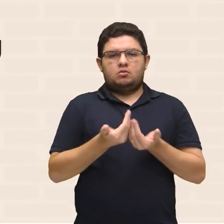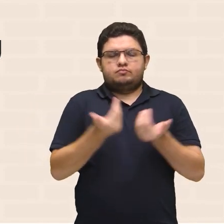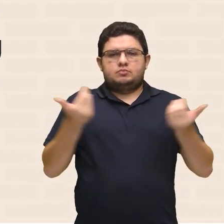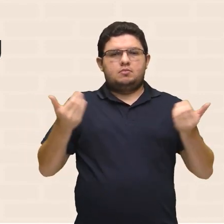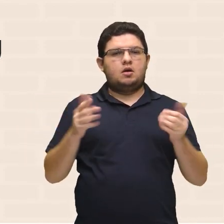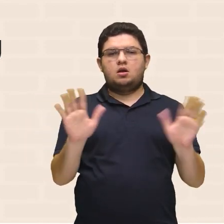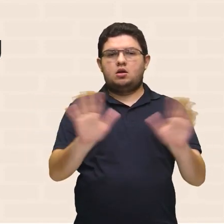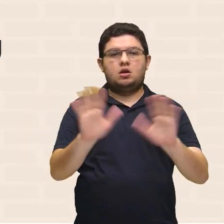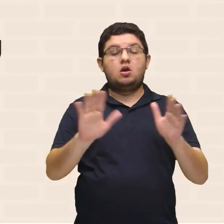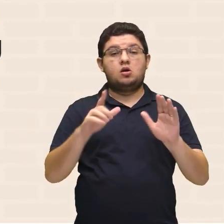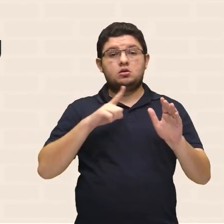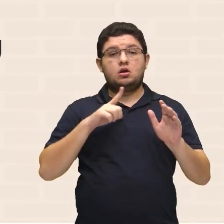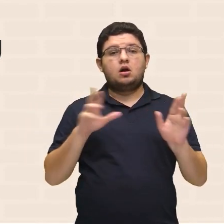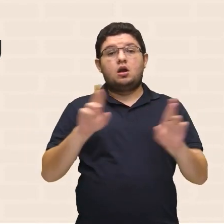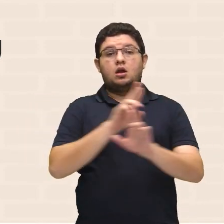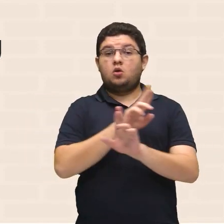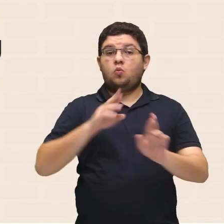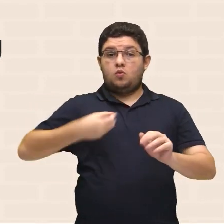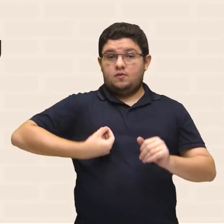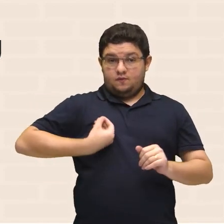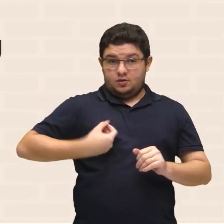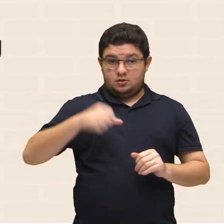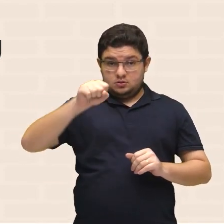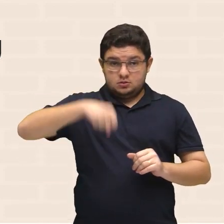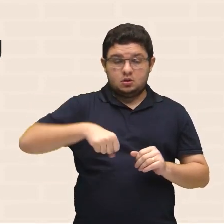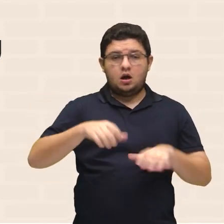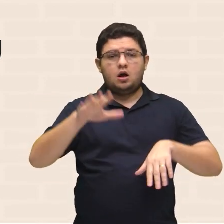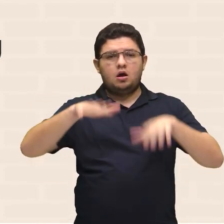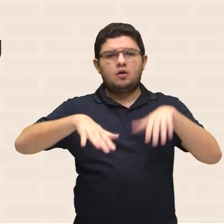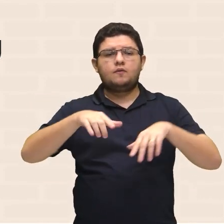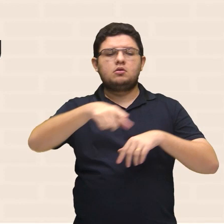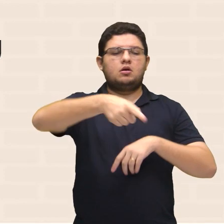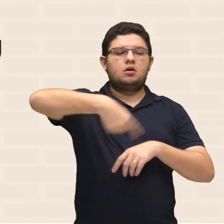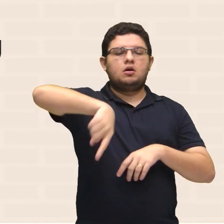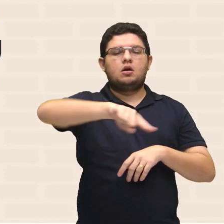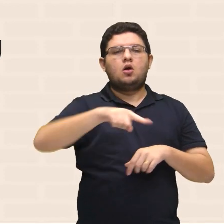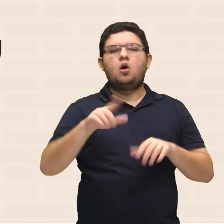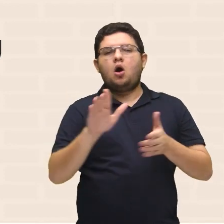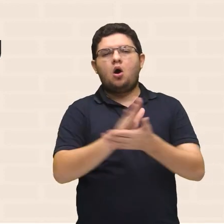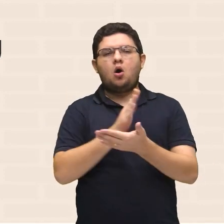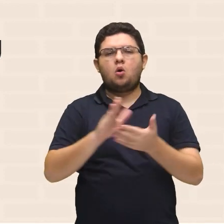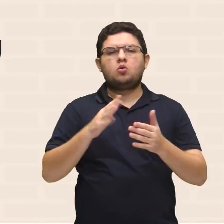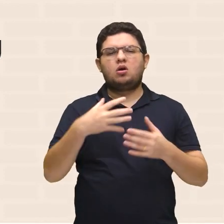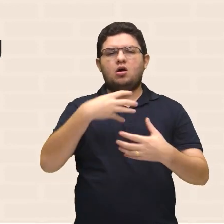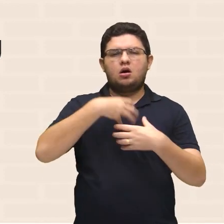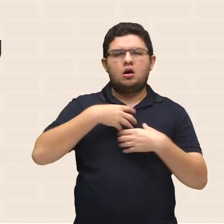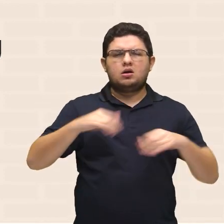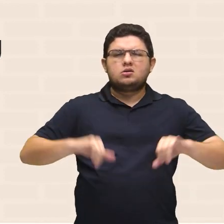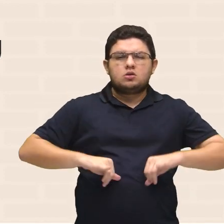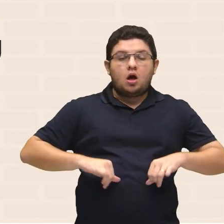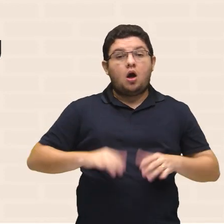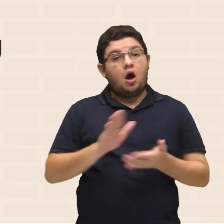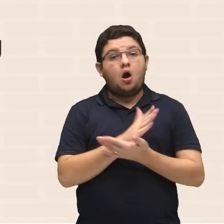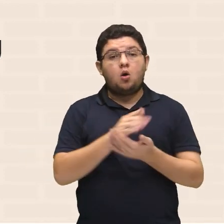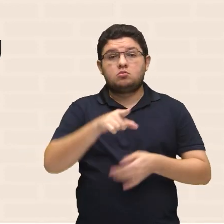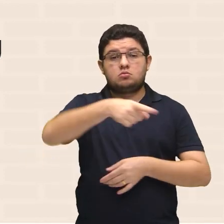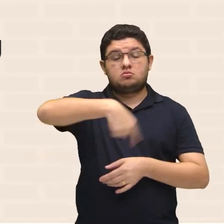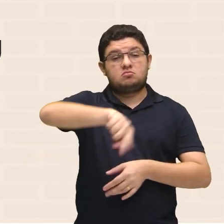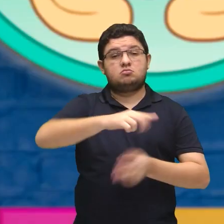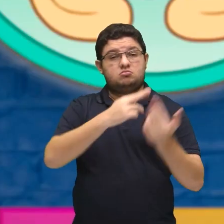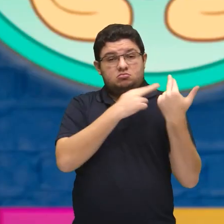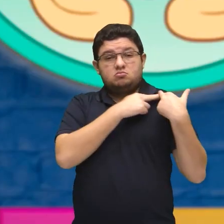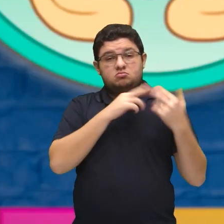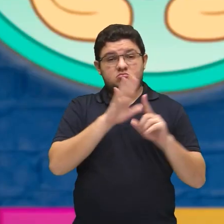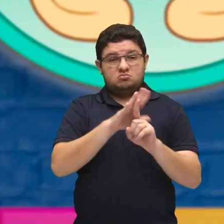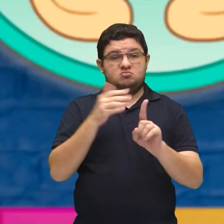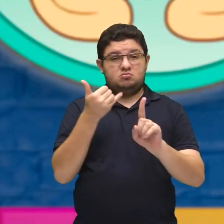pode presenciar, ele pode ser a vítima, ele pode ser um agressor. Então, vamos estimular essas crianças. Se não tem,